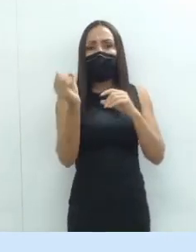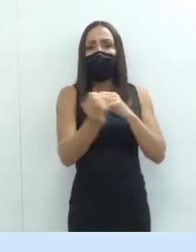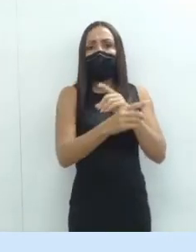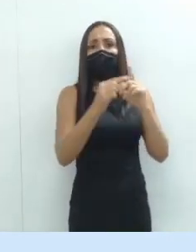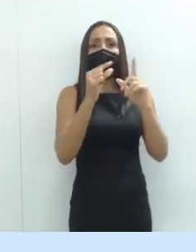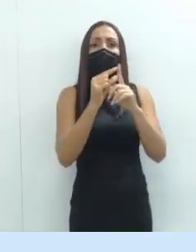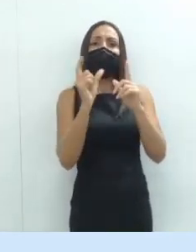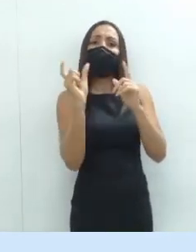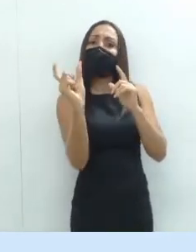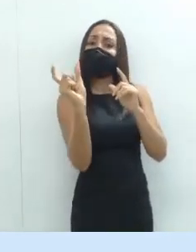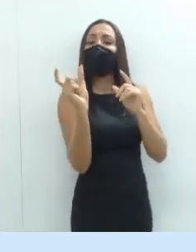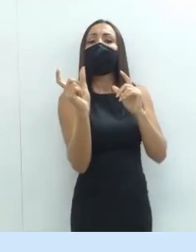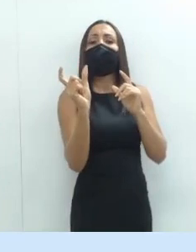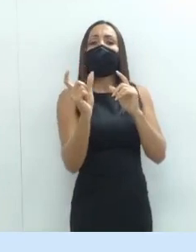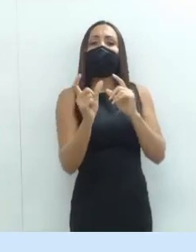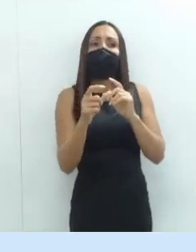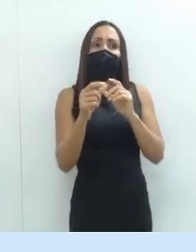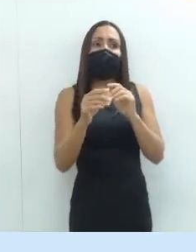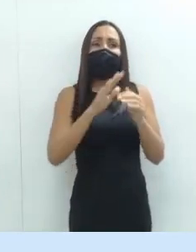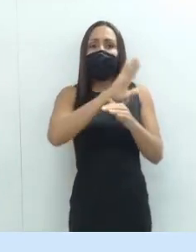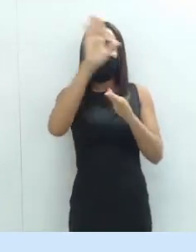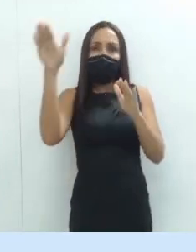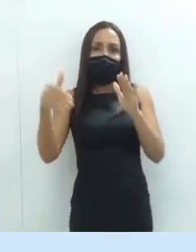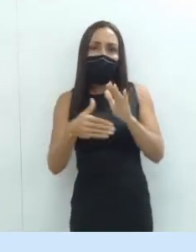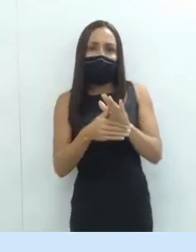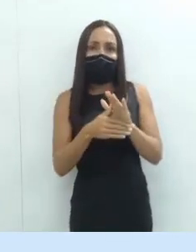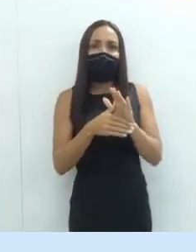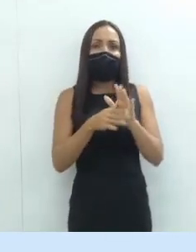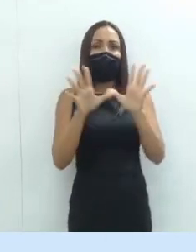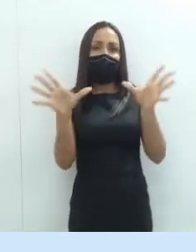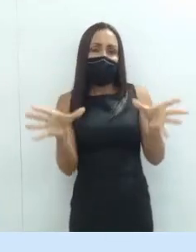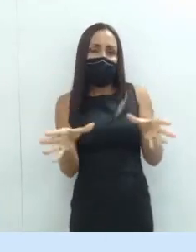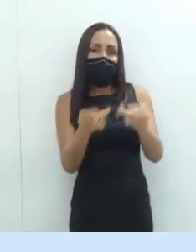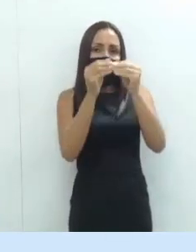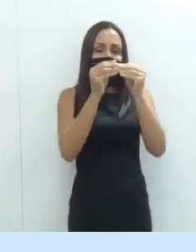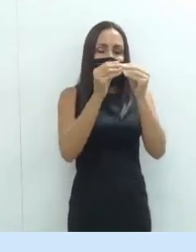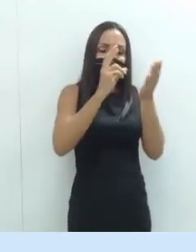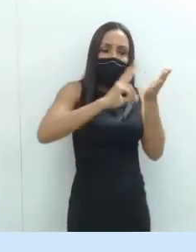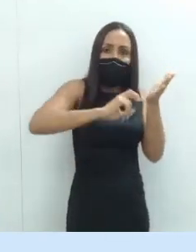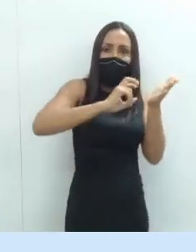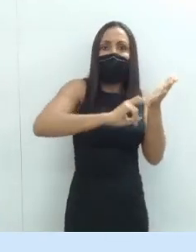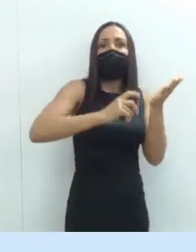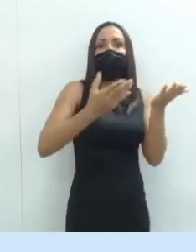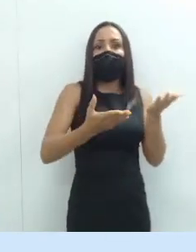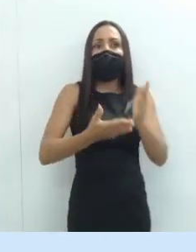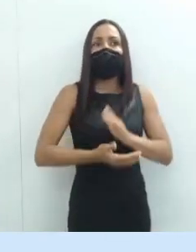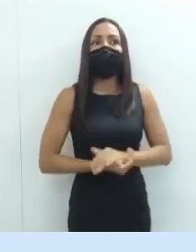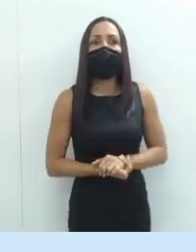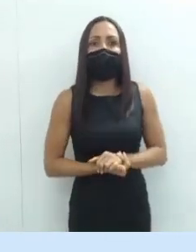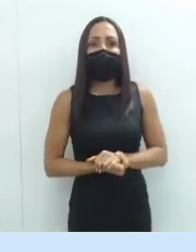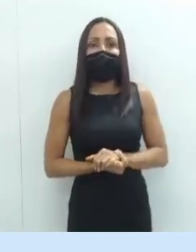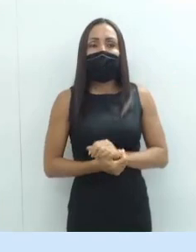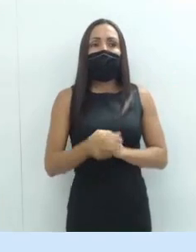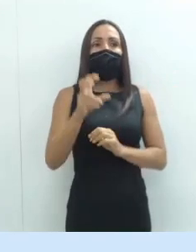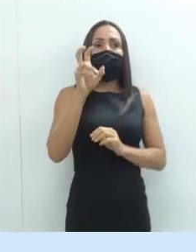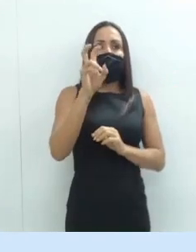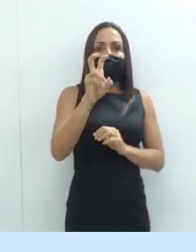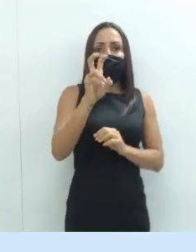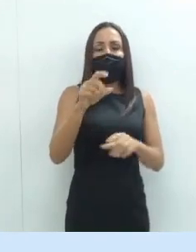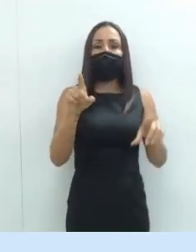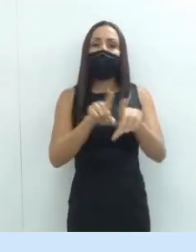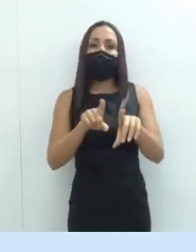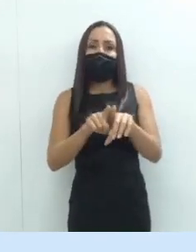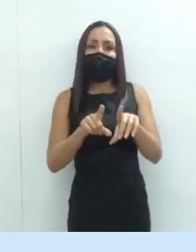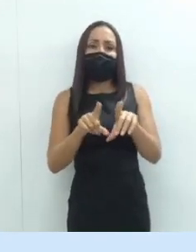E tudo isso aí você vai incorporando ao seu vocabulário, certo? Outra coisa que ele vai falar aí nessa quinta etapa é de